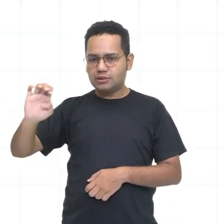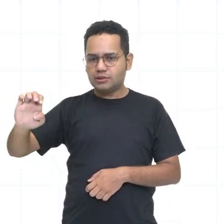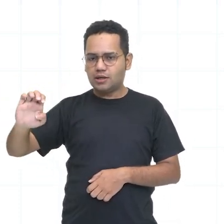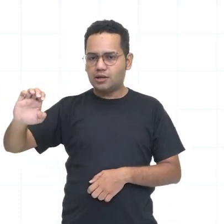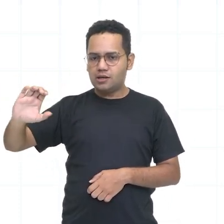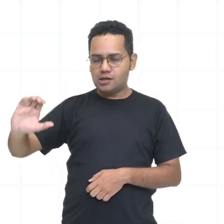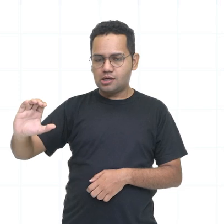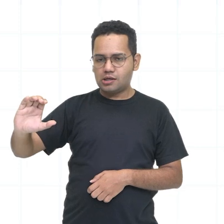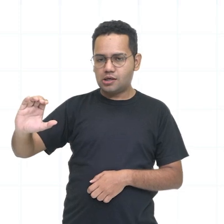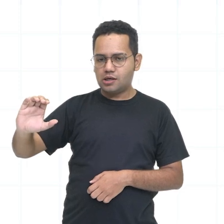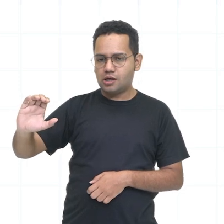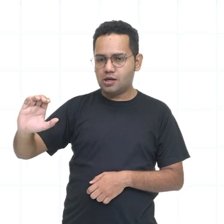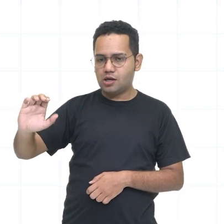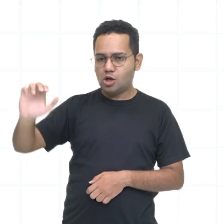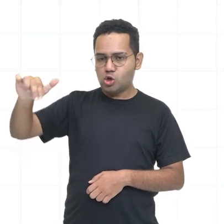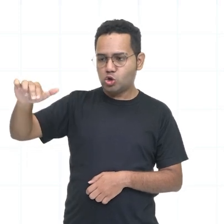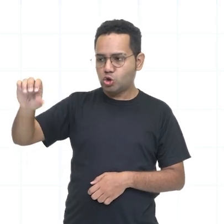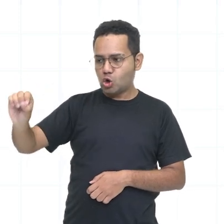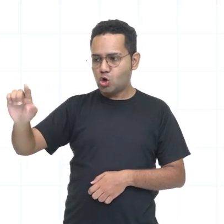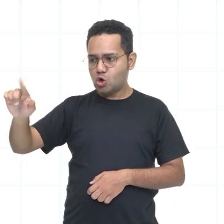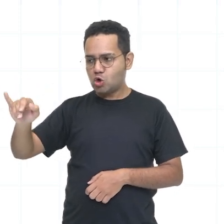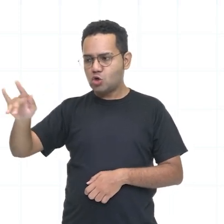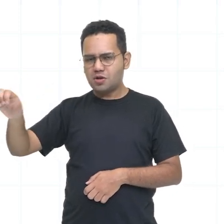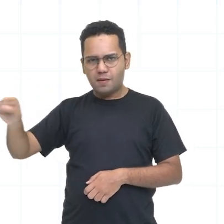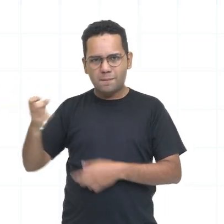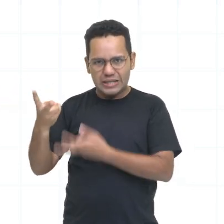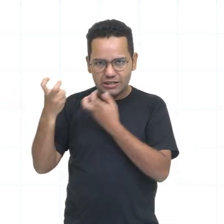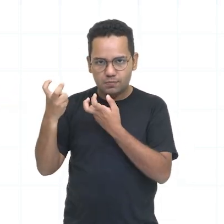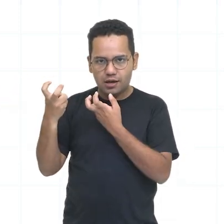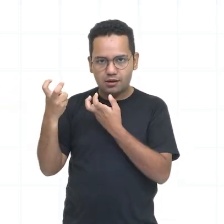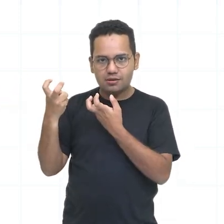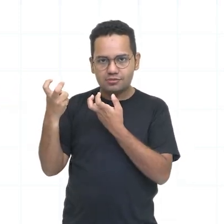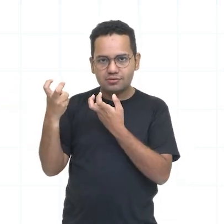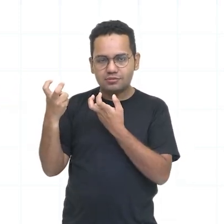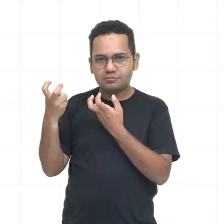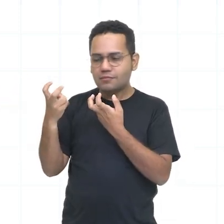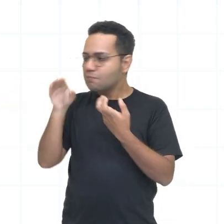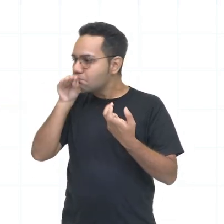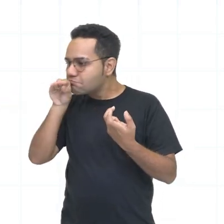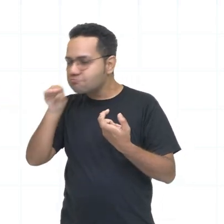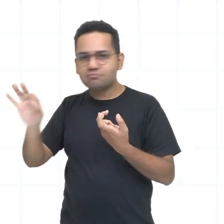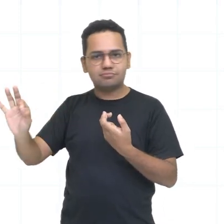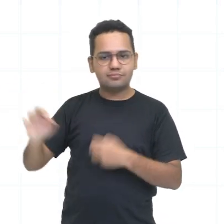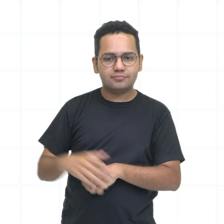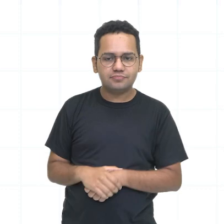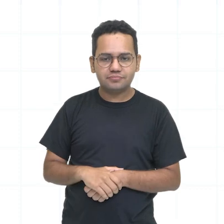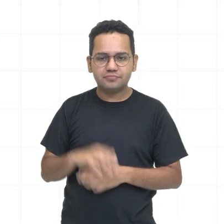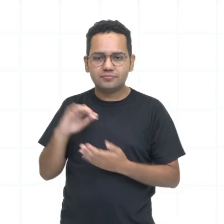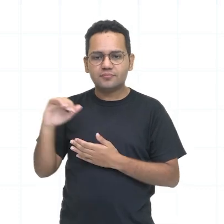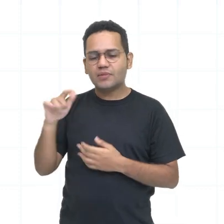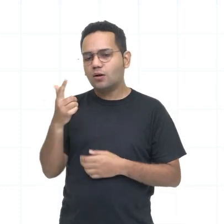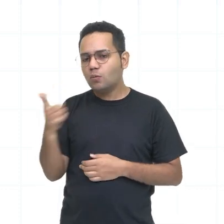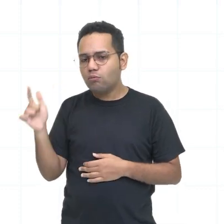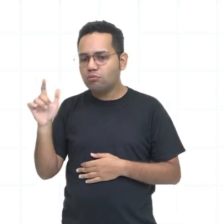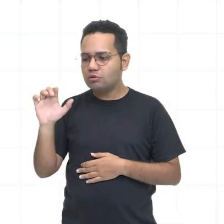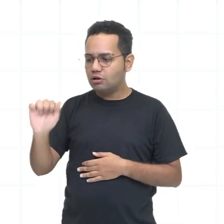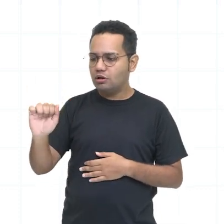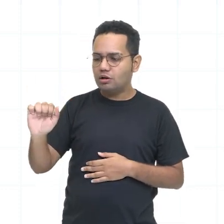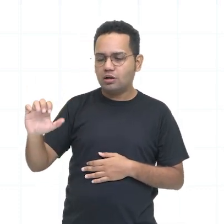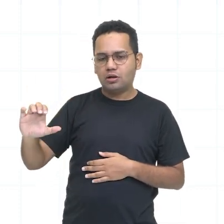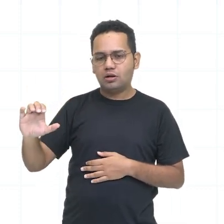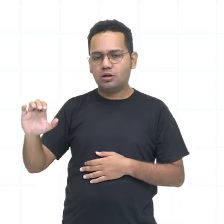A palavrinha ache, ache, o H também não é pronunciado. Anchor, também não é pronunciado.